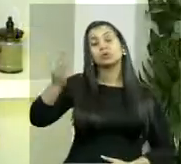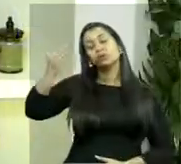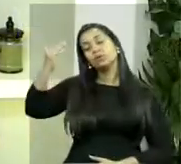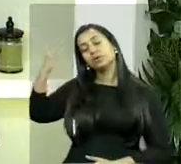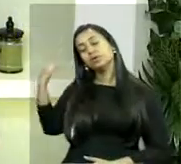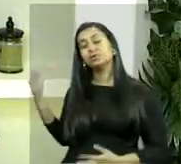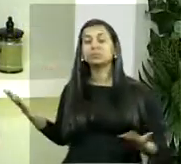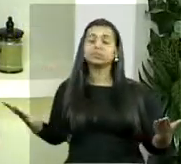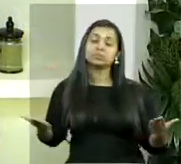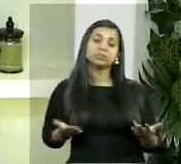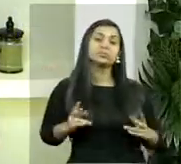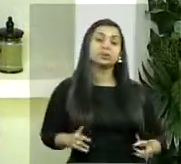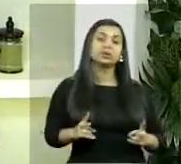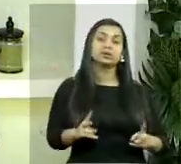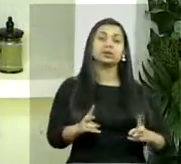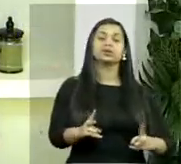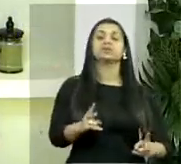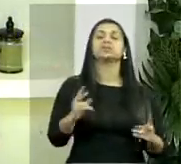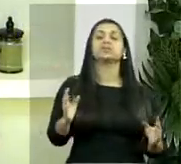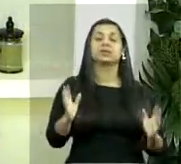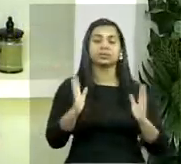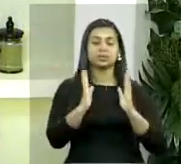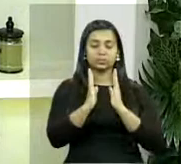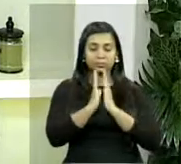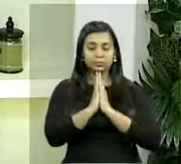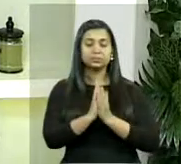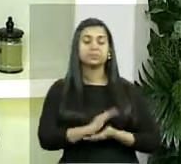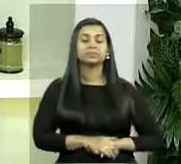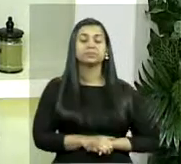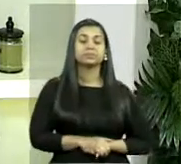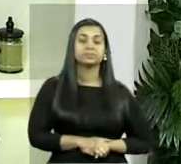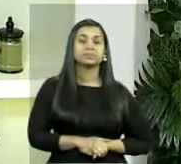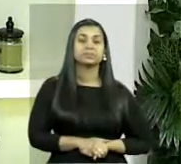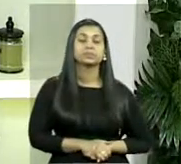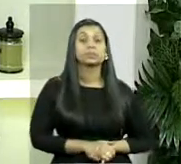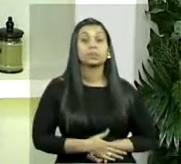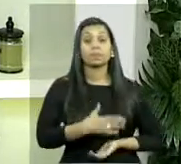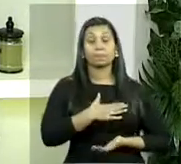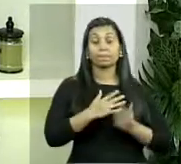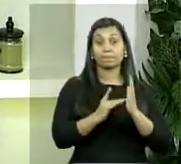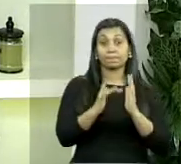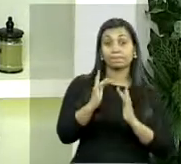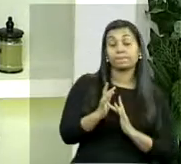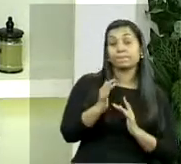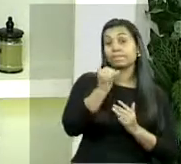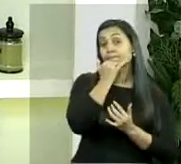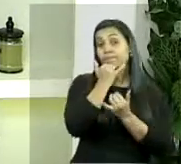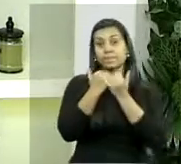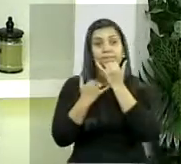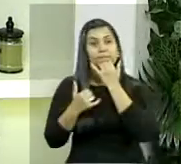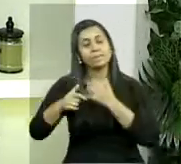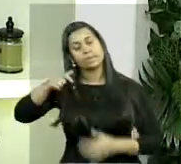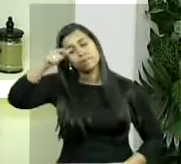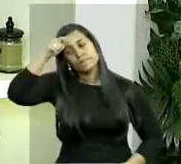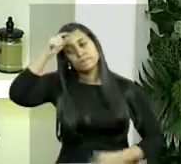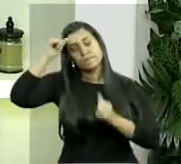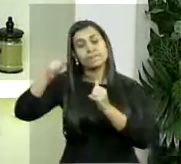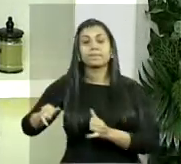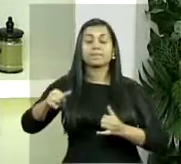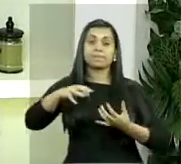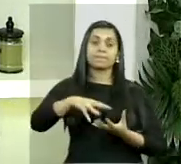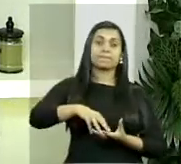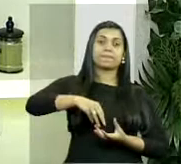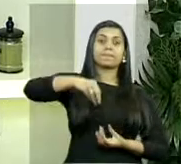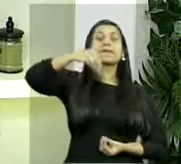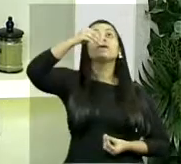Santo. Como era no princípio, agora e sempre. Amém. Ó meu Jesus, perdoai-nos, livrai-nos do